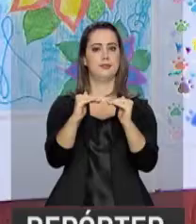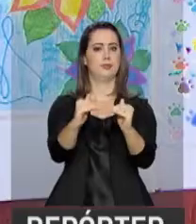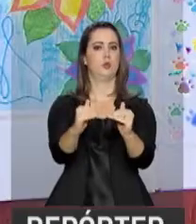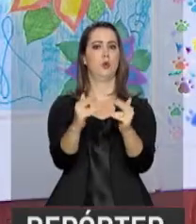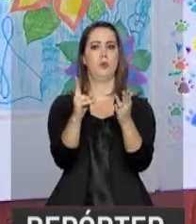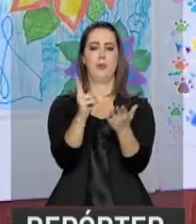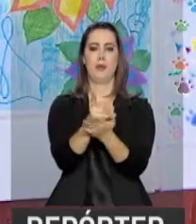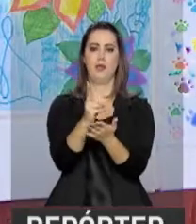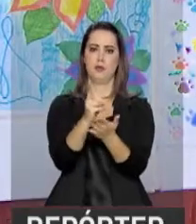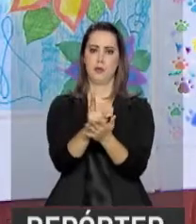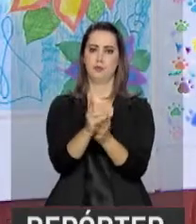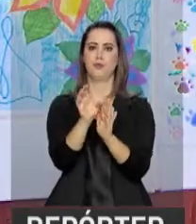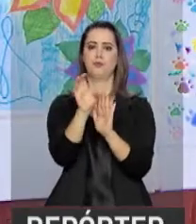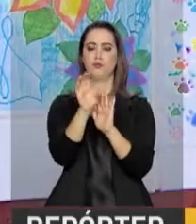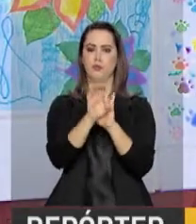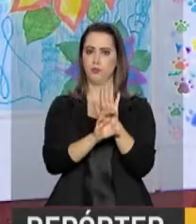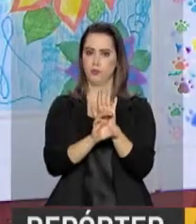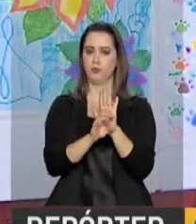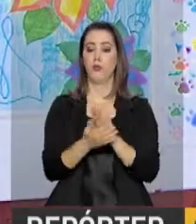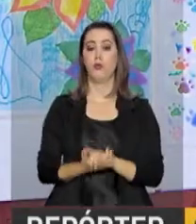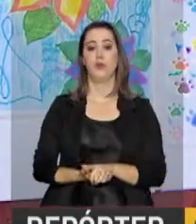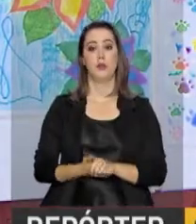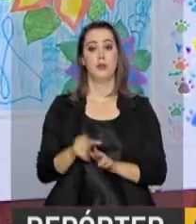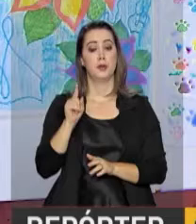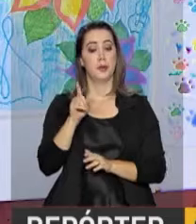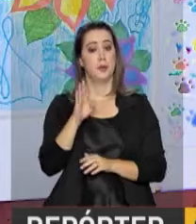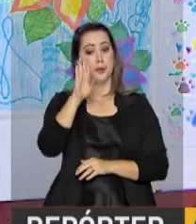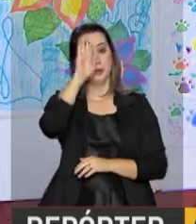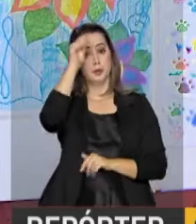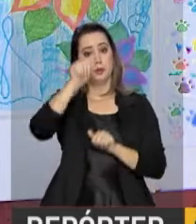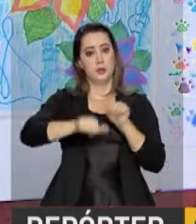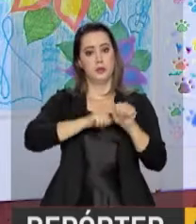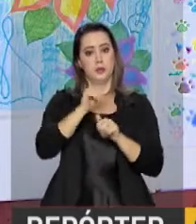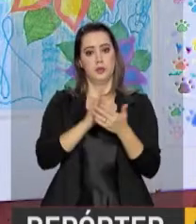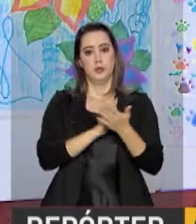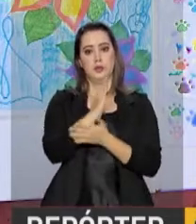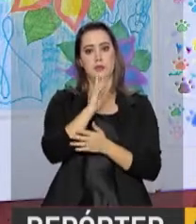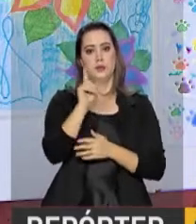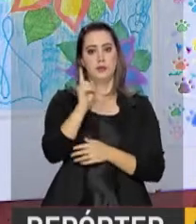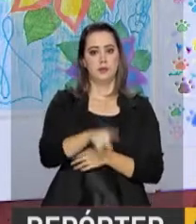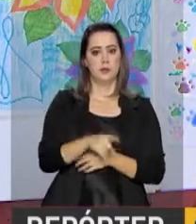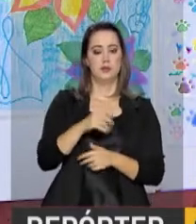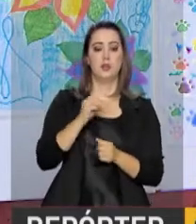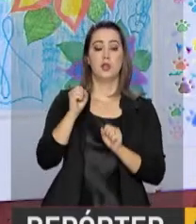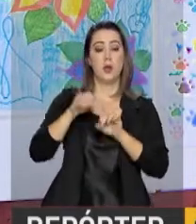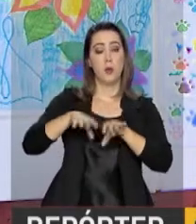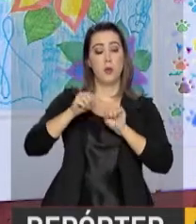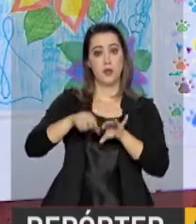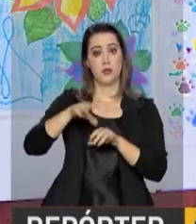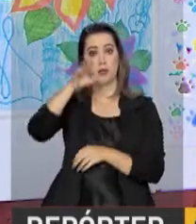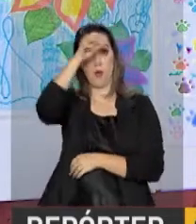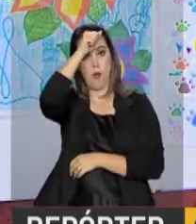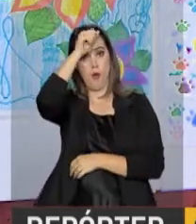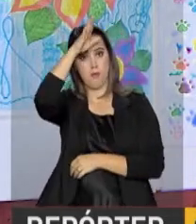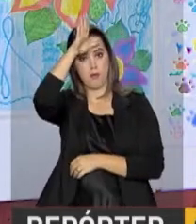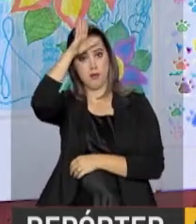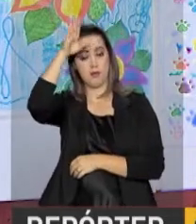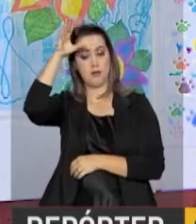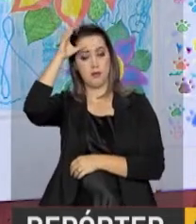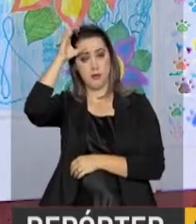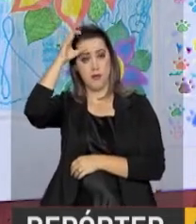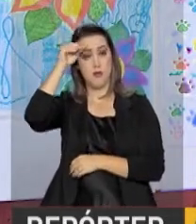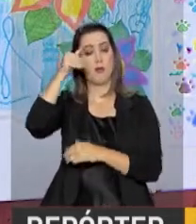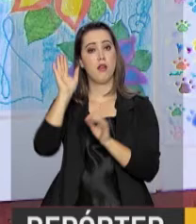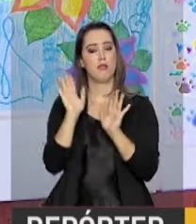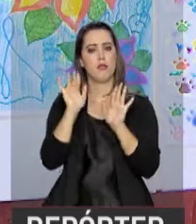conteúdo. Uma das principais mudanças aprovadas na Base Nacional Comum Curricular é que a alfabetização das crianças deve ser